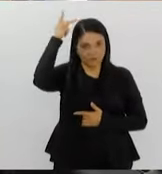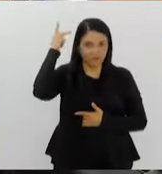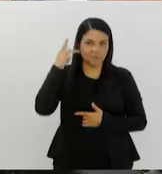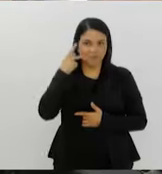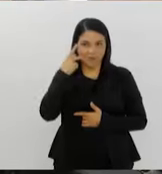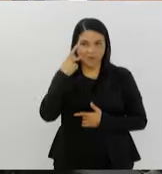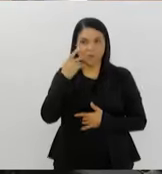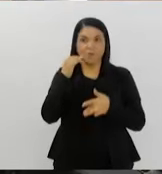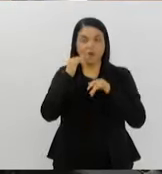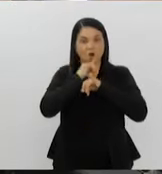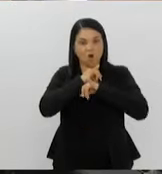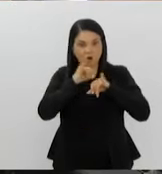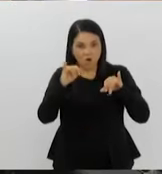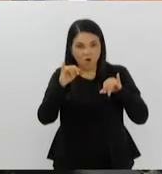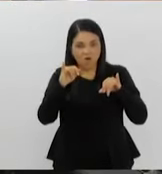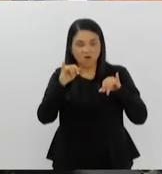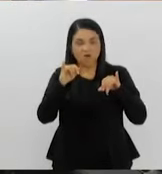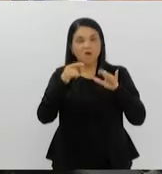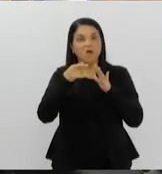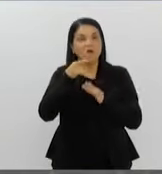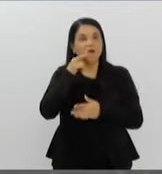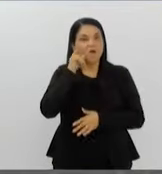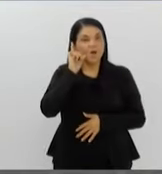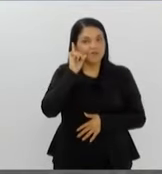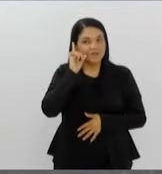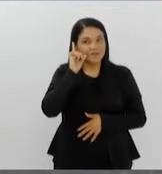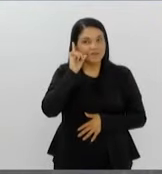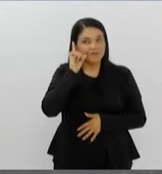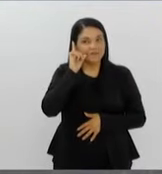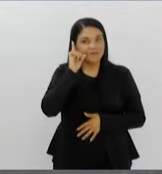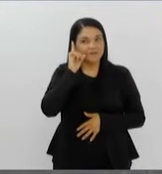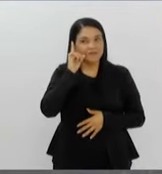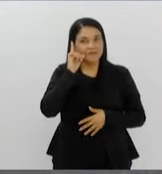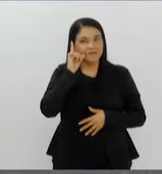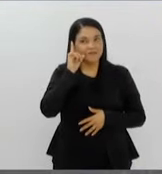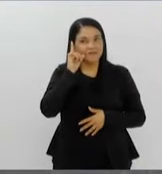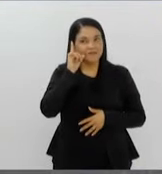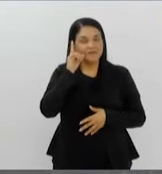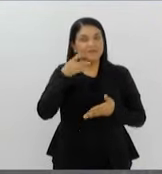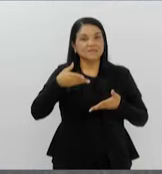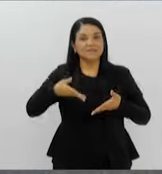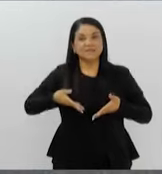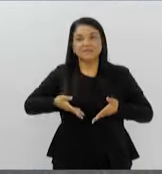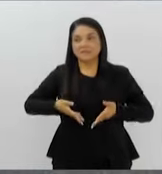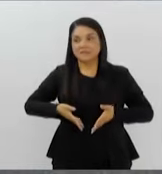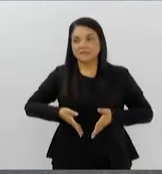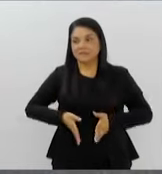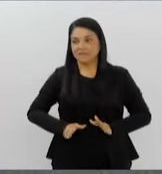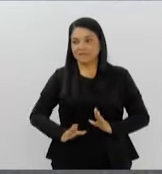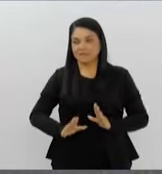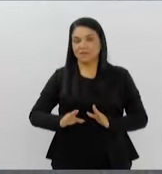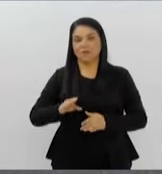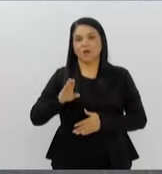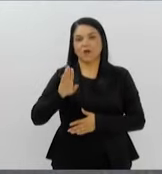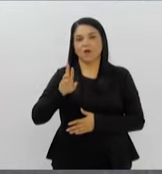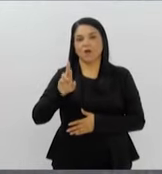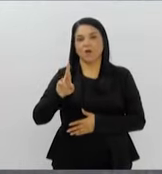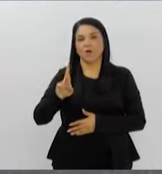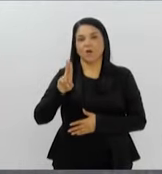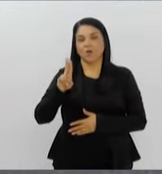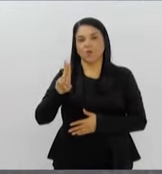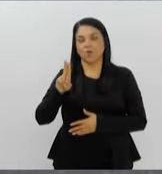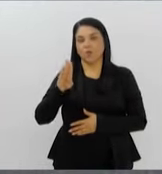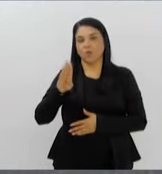para comunicar que ontem nasceu a Rubi. Eu ia falar agora, para dar os parabéns. Nasceu quase no dia do aniversário